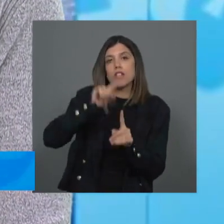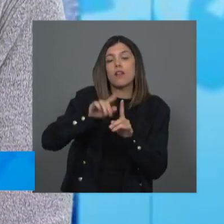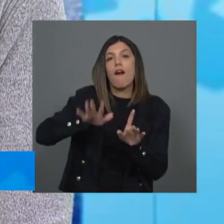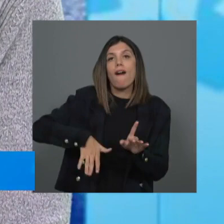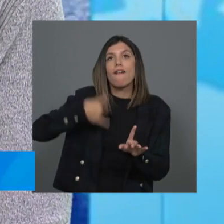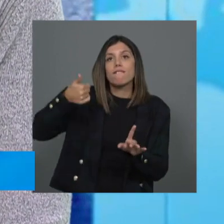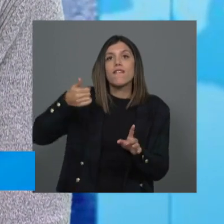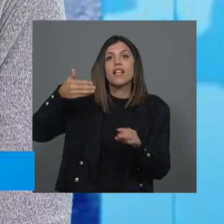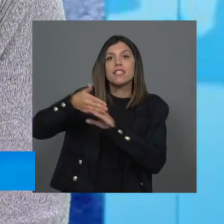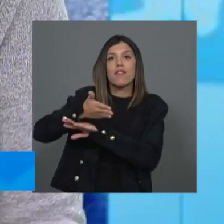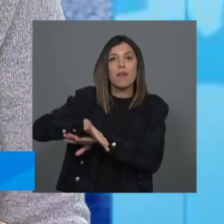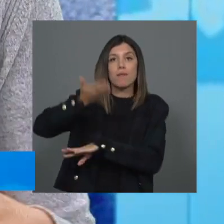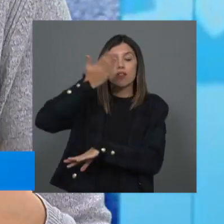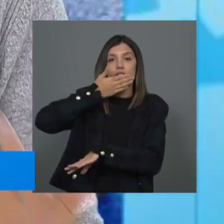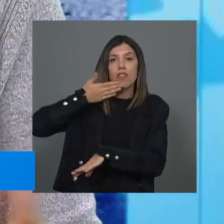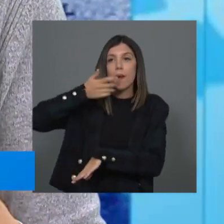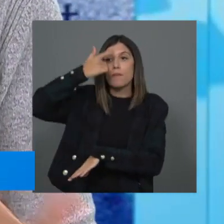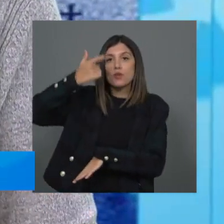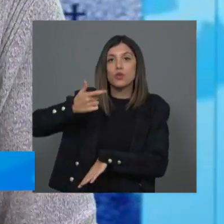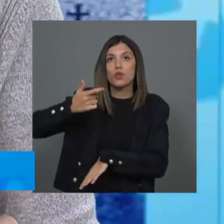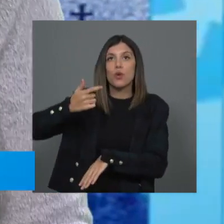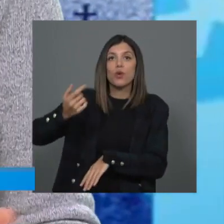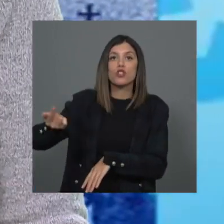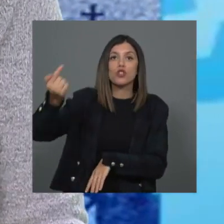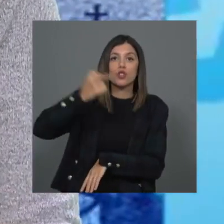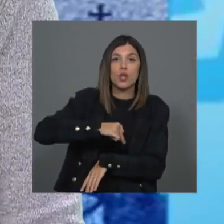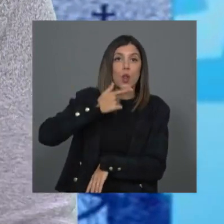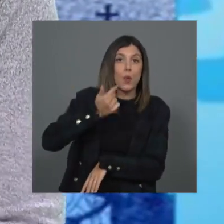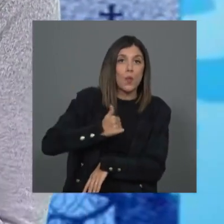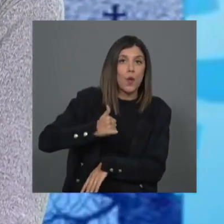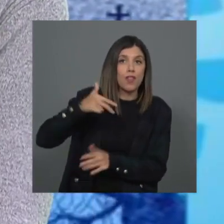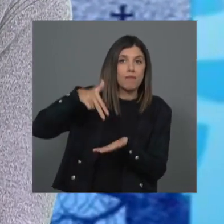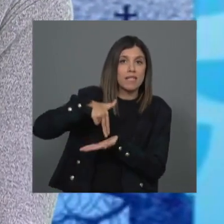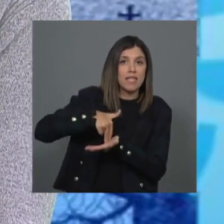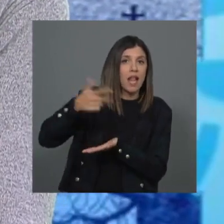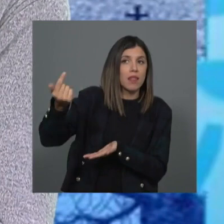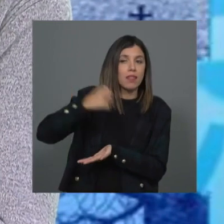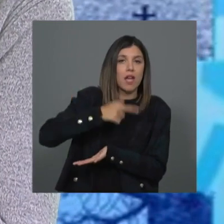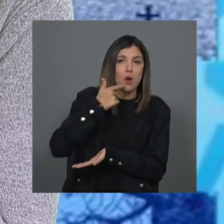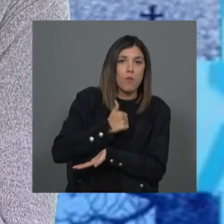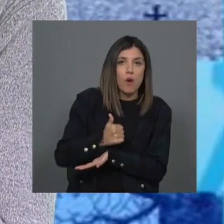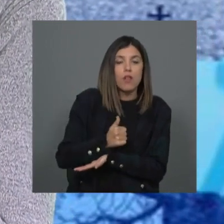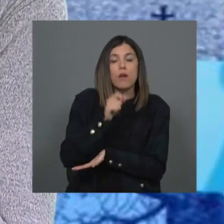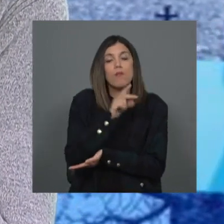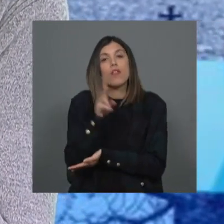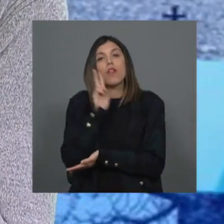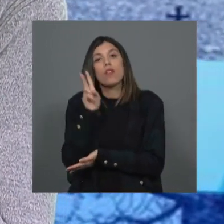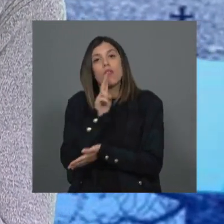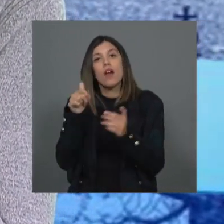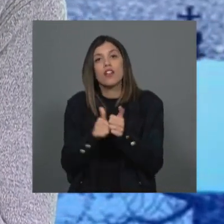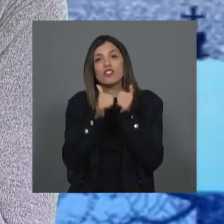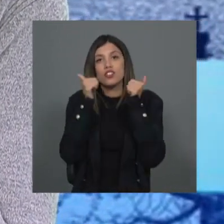mais acessível a todos aqueles que não partilham presencialmente ou não estão presentes na